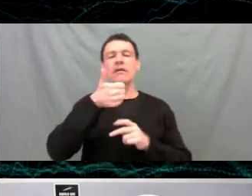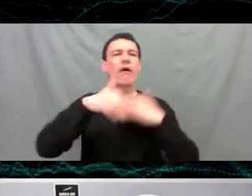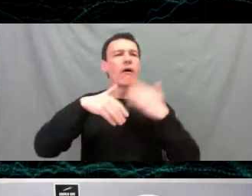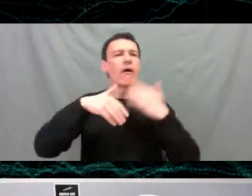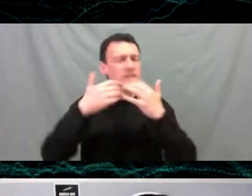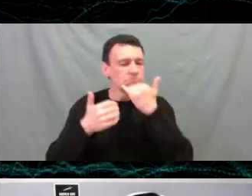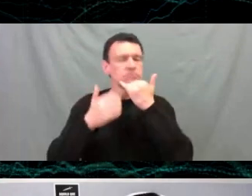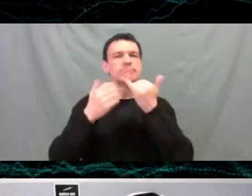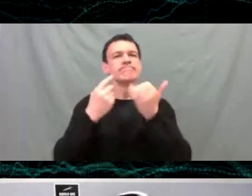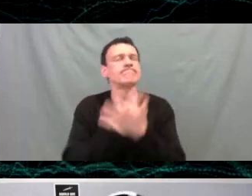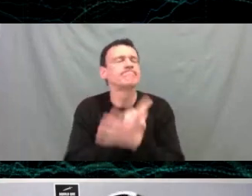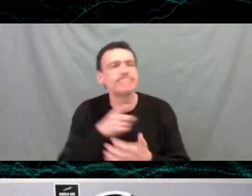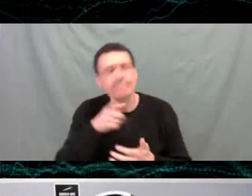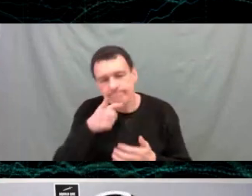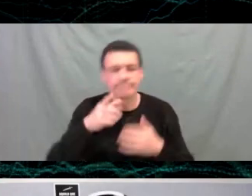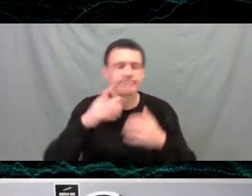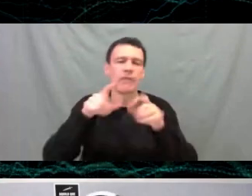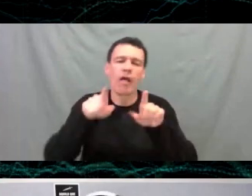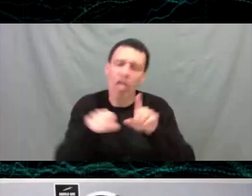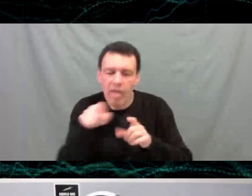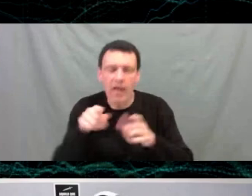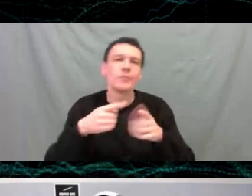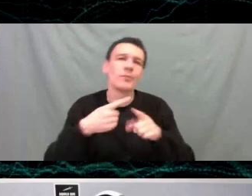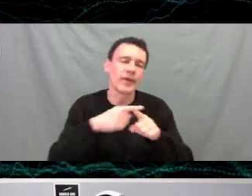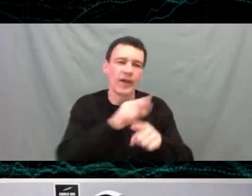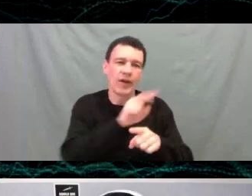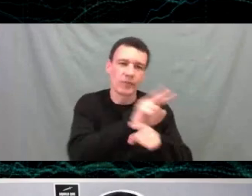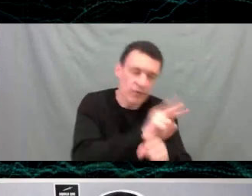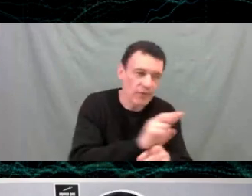que você está pondo para monitorar, a frequência disso,